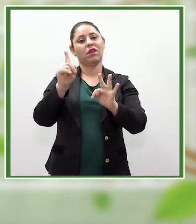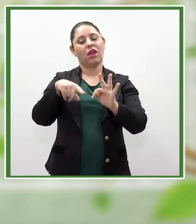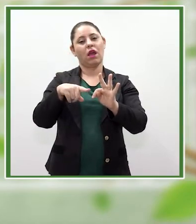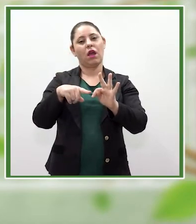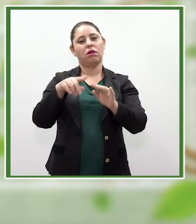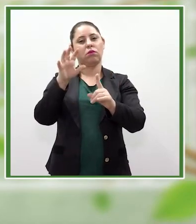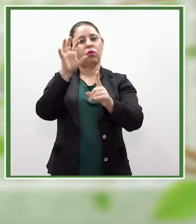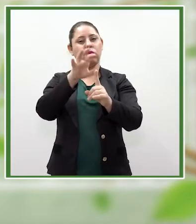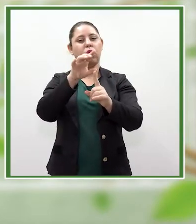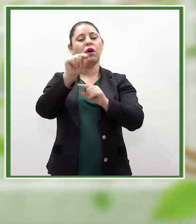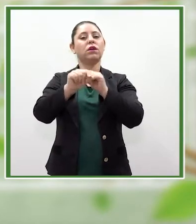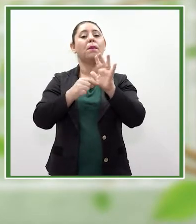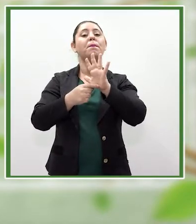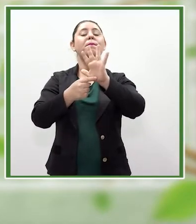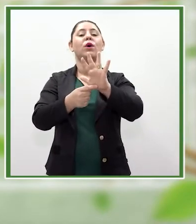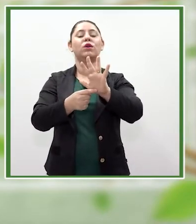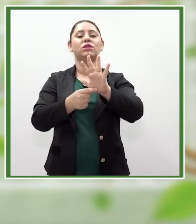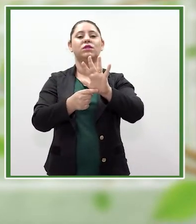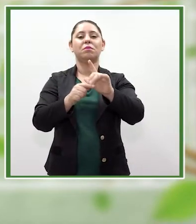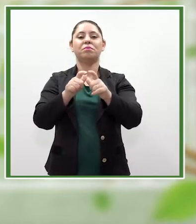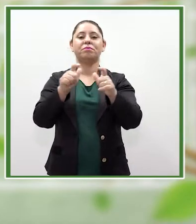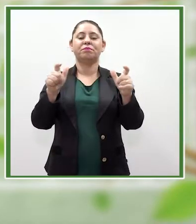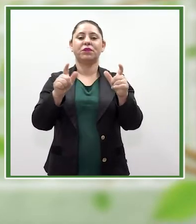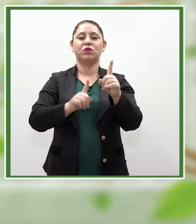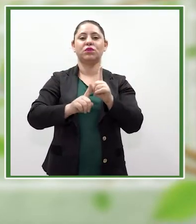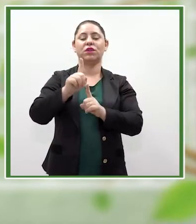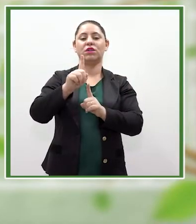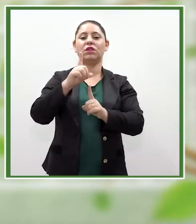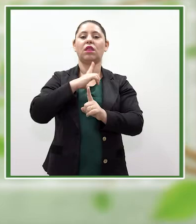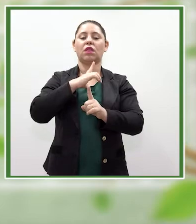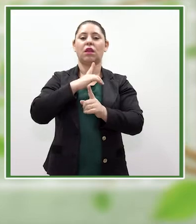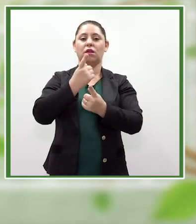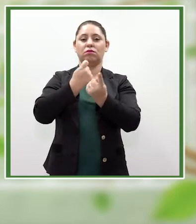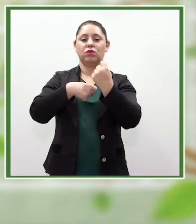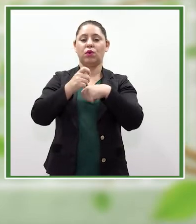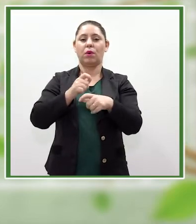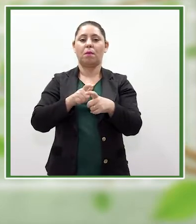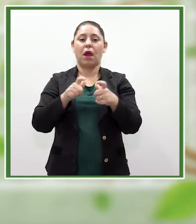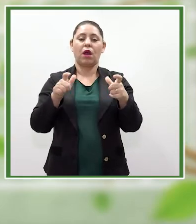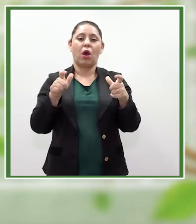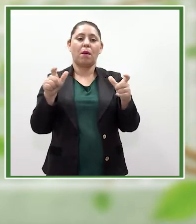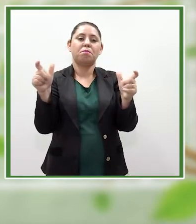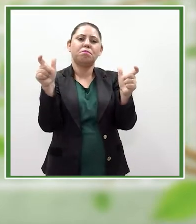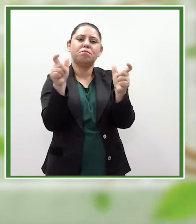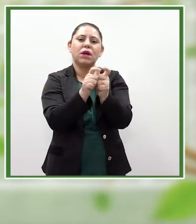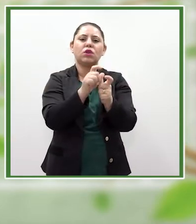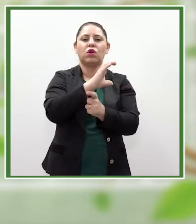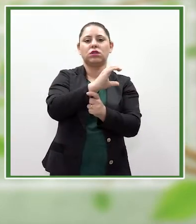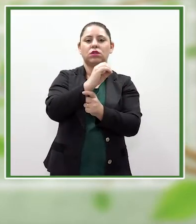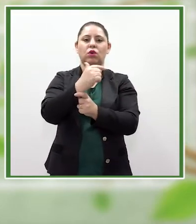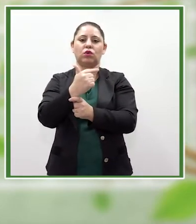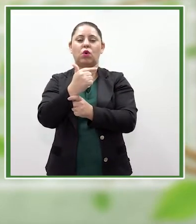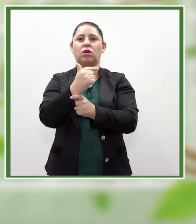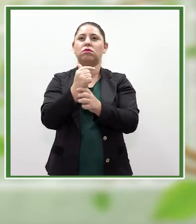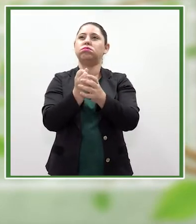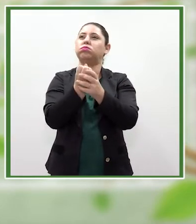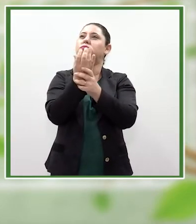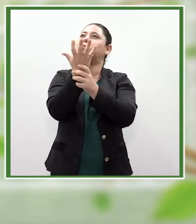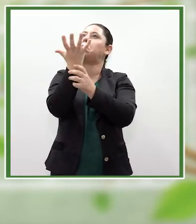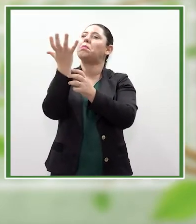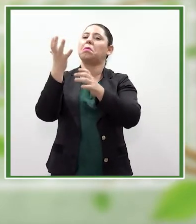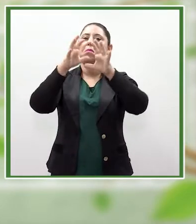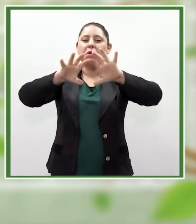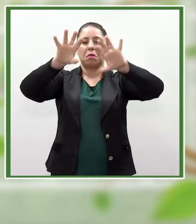numa perspectiva, então, de sistemas mais eficientes, que impactam menos o ambiente com menores emissões e com